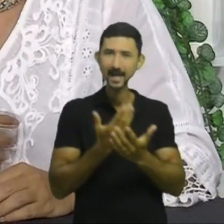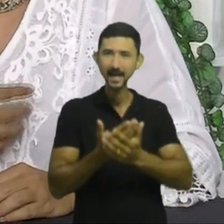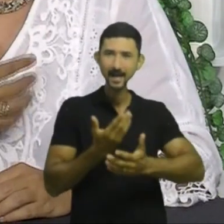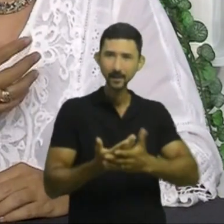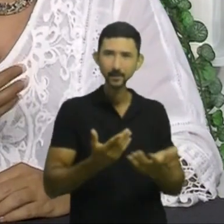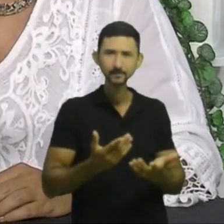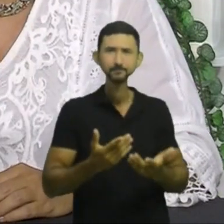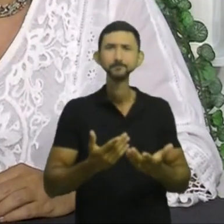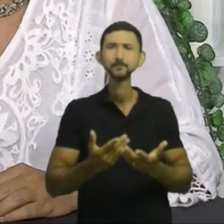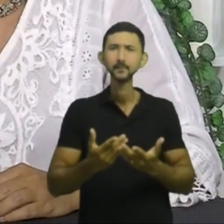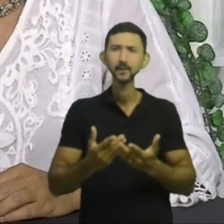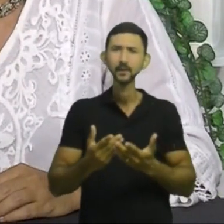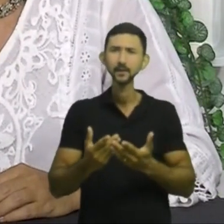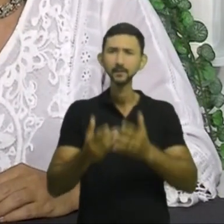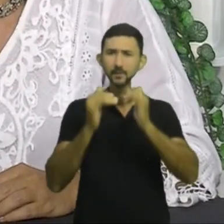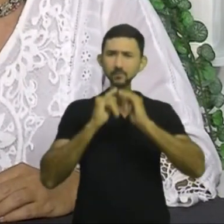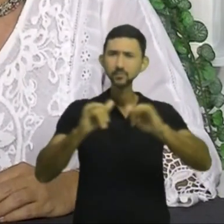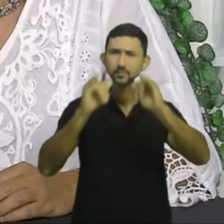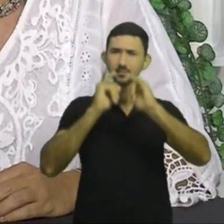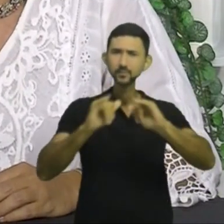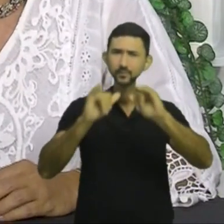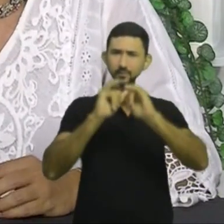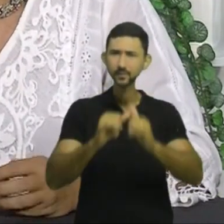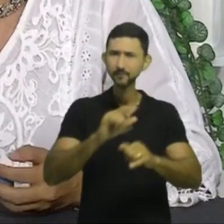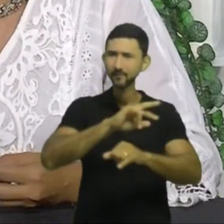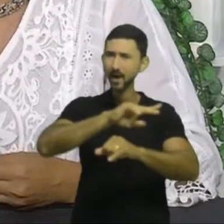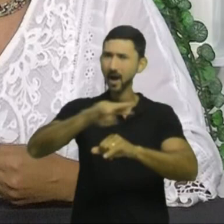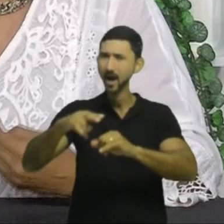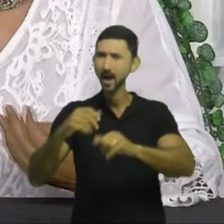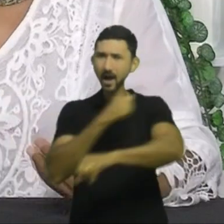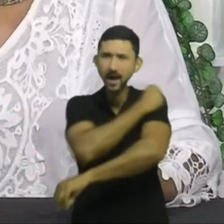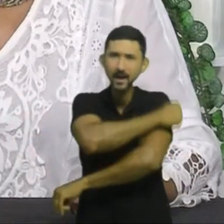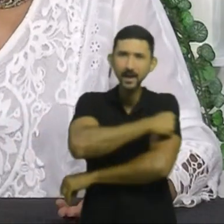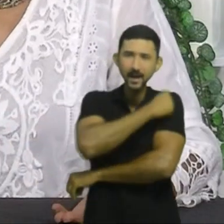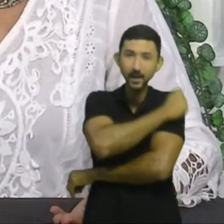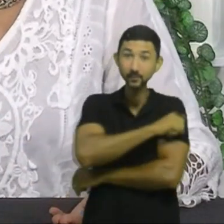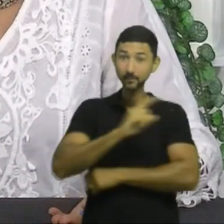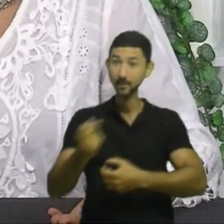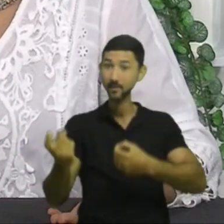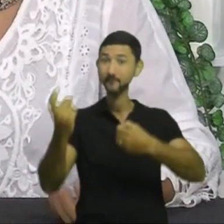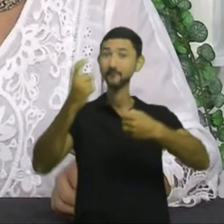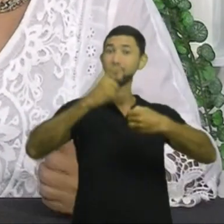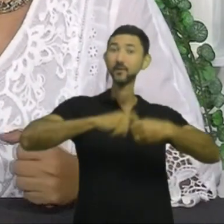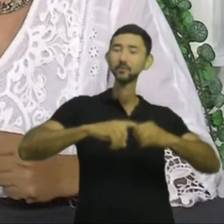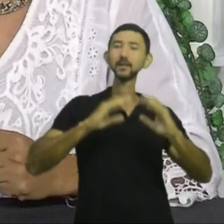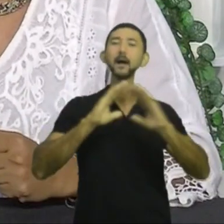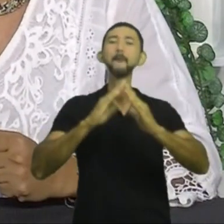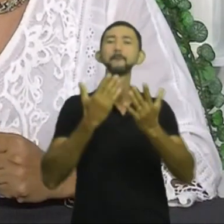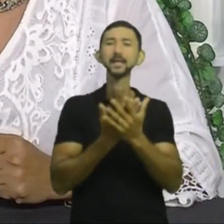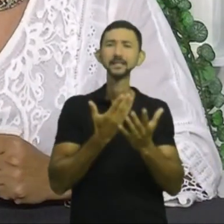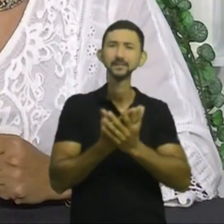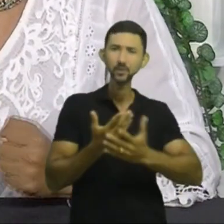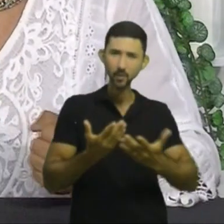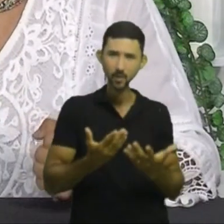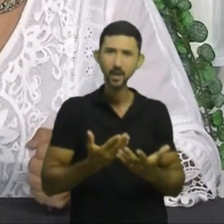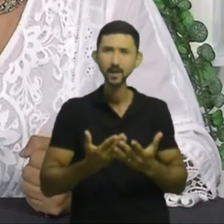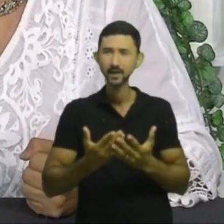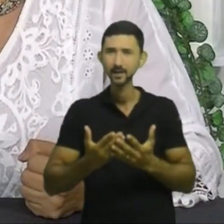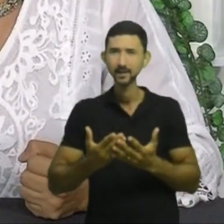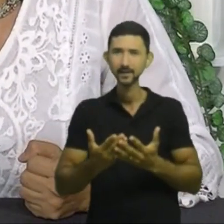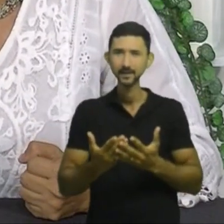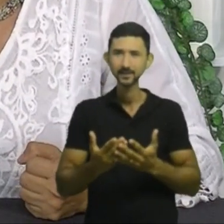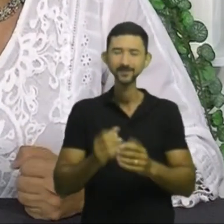e ela também vai ser veiculada para tantos outros alunos, que depois, quando vocês voltarem para as escolas, que vamos estar